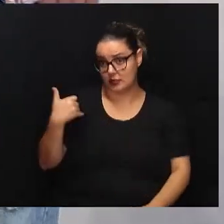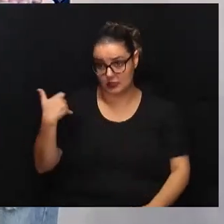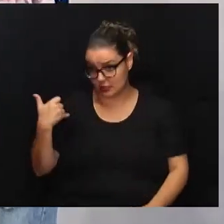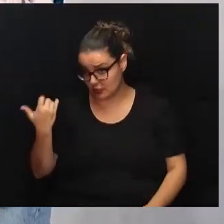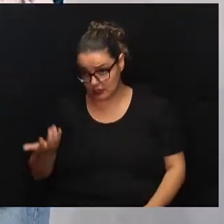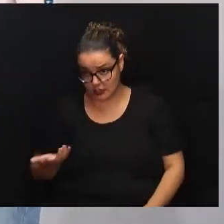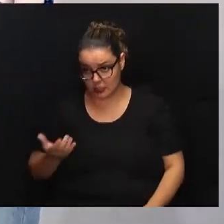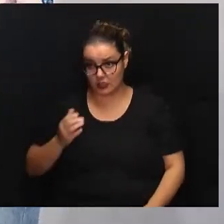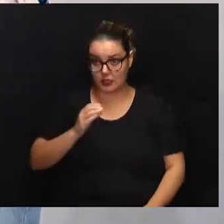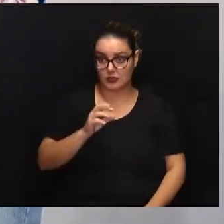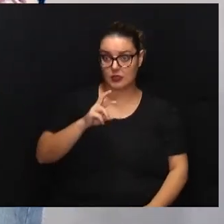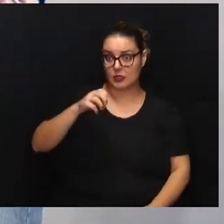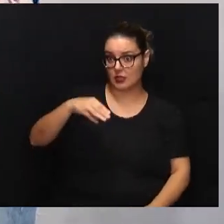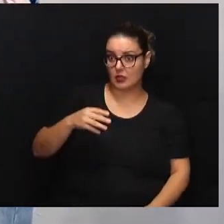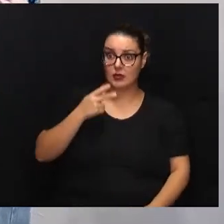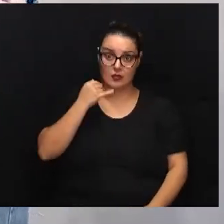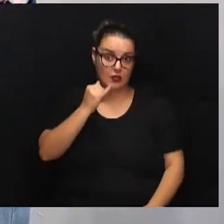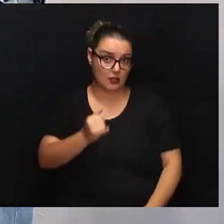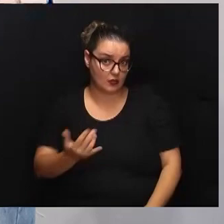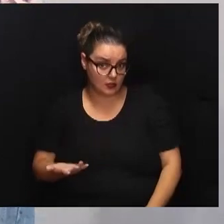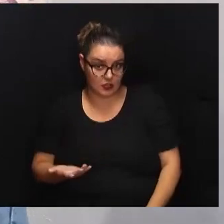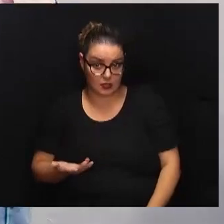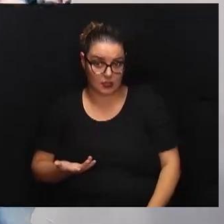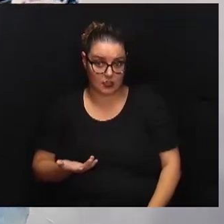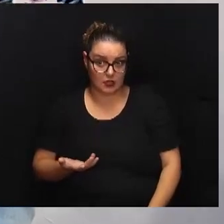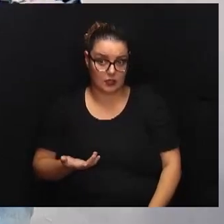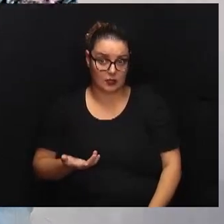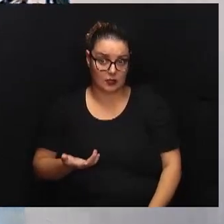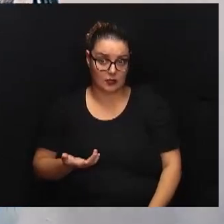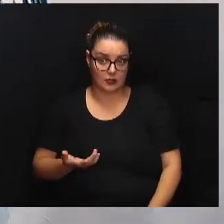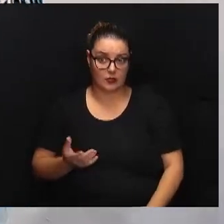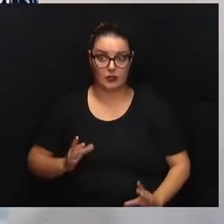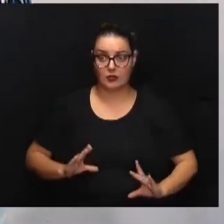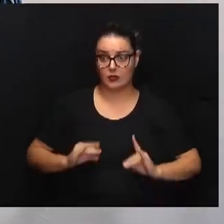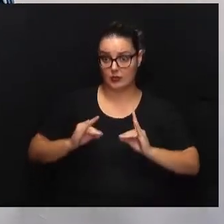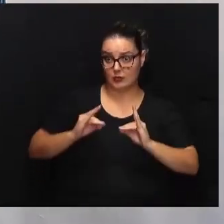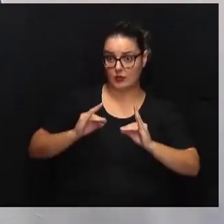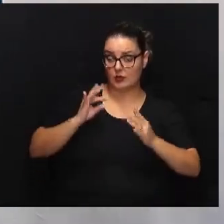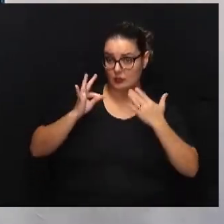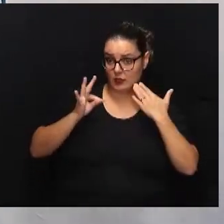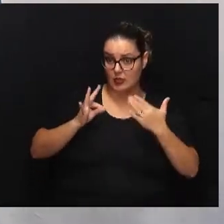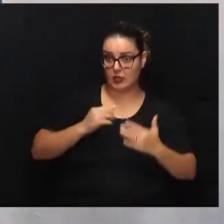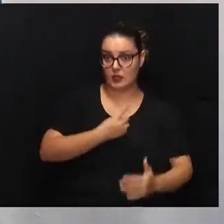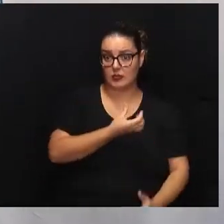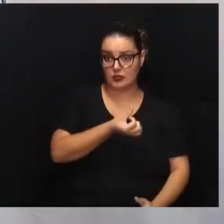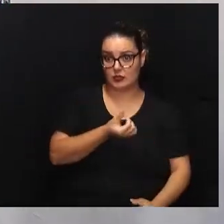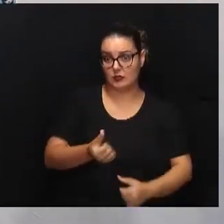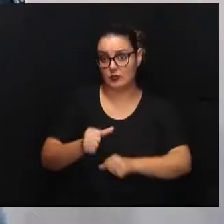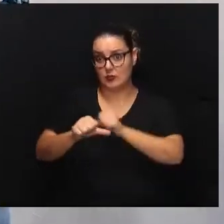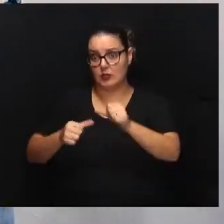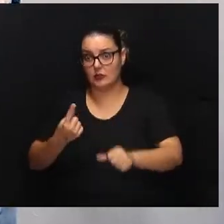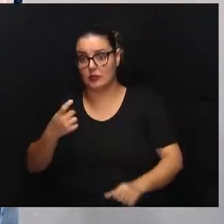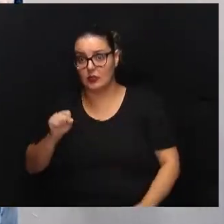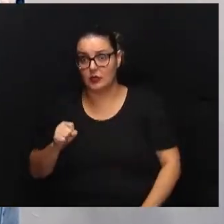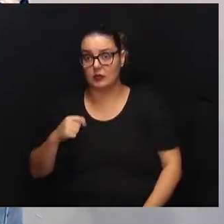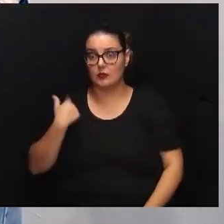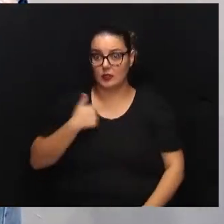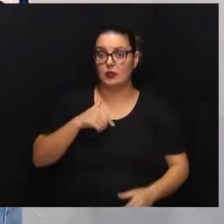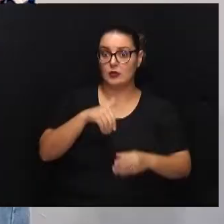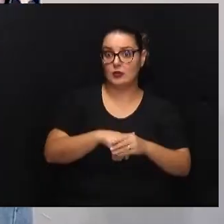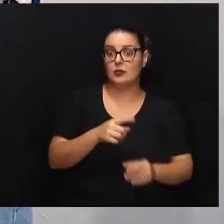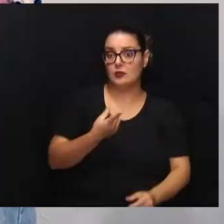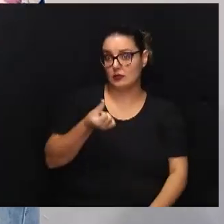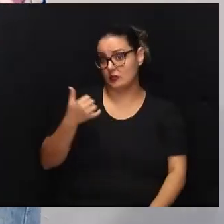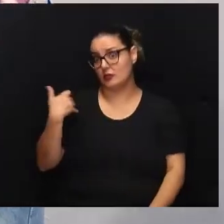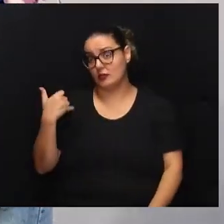que hormonioterapia vai passar de 16 para 18, mas a gente pode votar com os 16 anos. Contraditório, não.